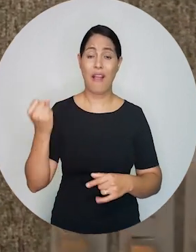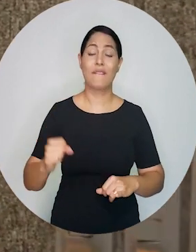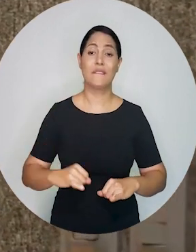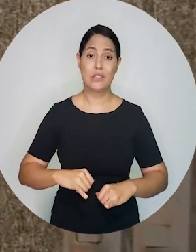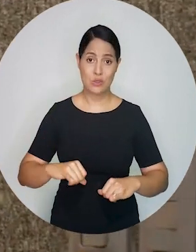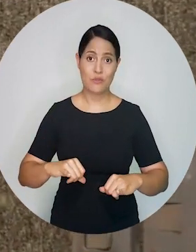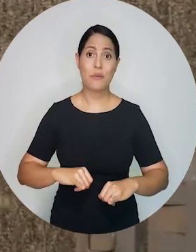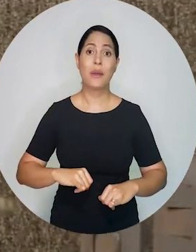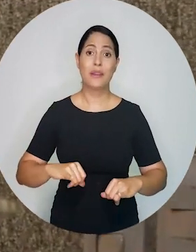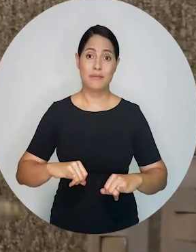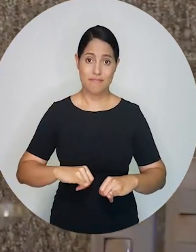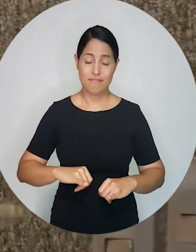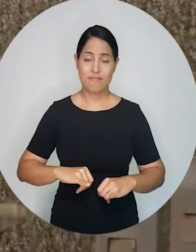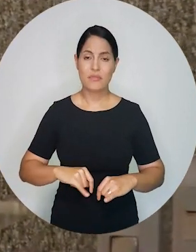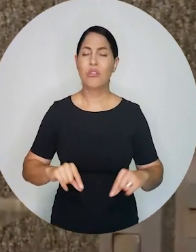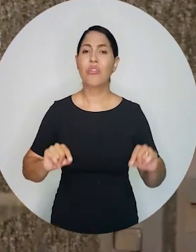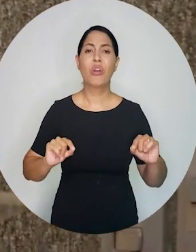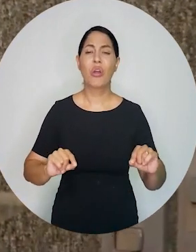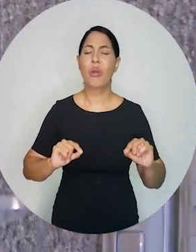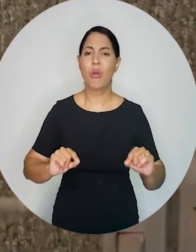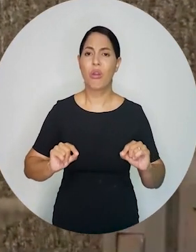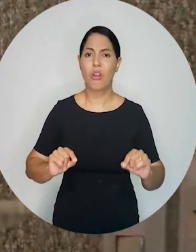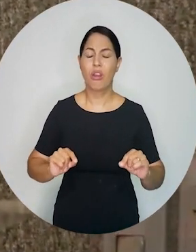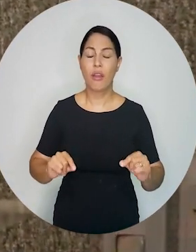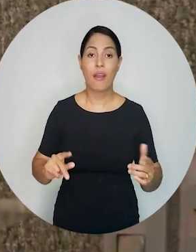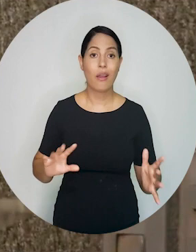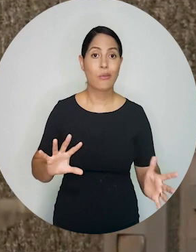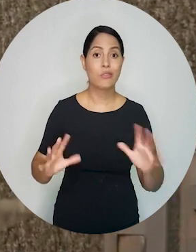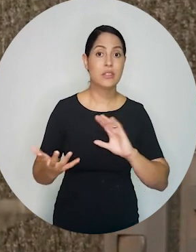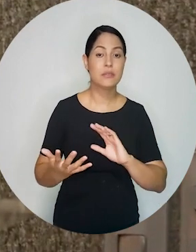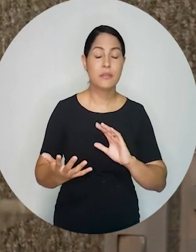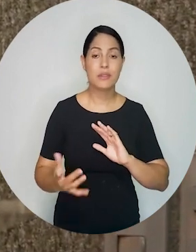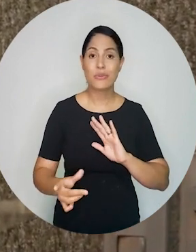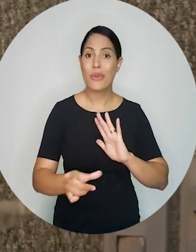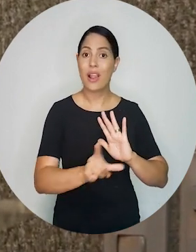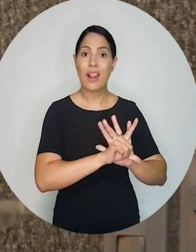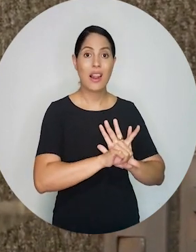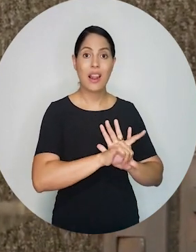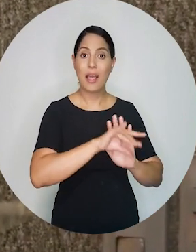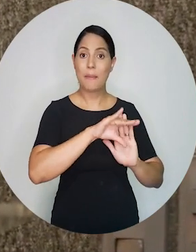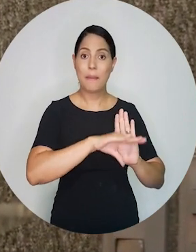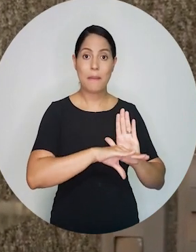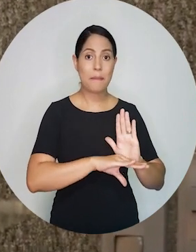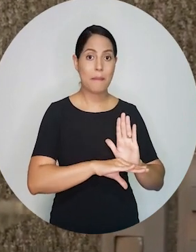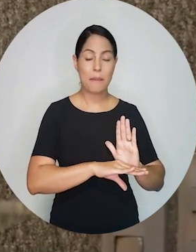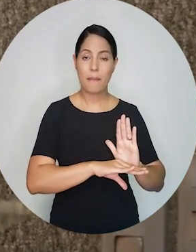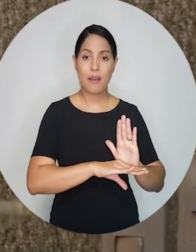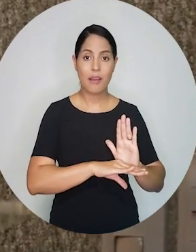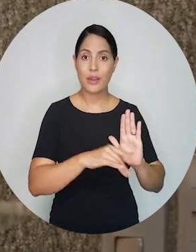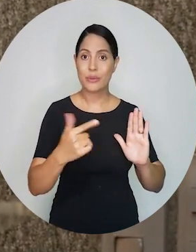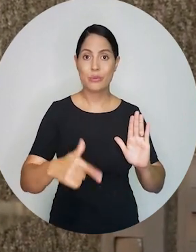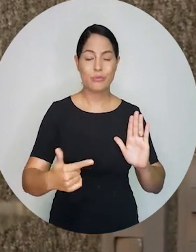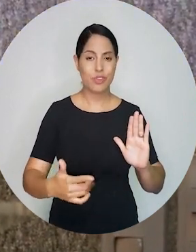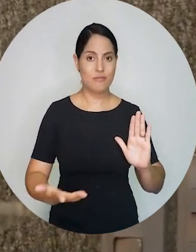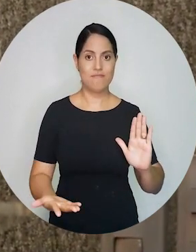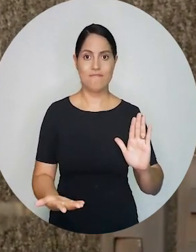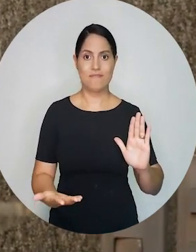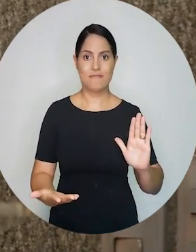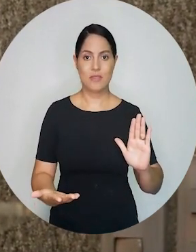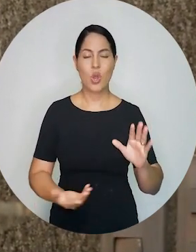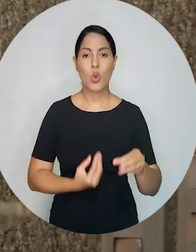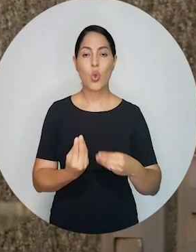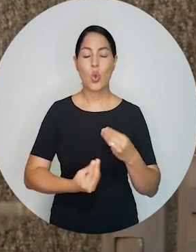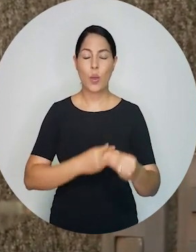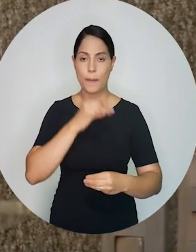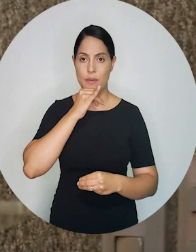mas sempre sofreu de um problema gravíssimo, que é a sua